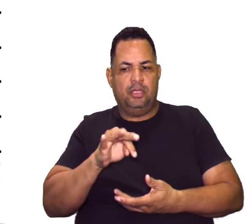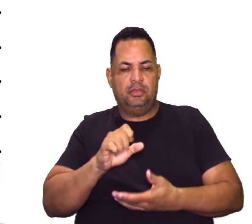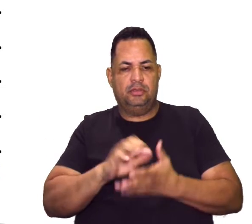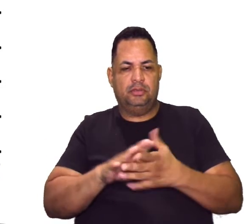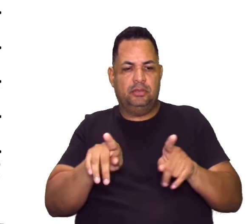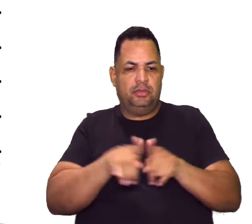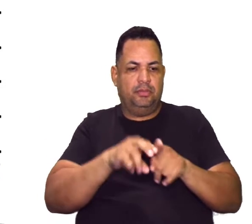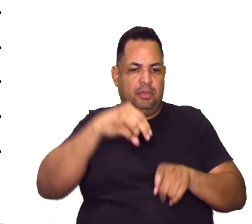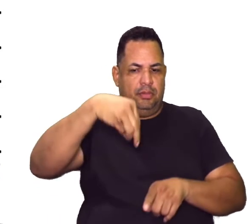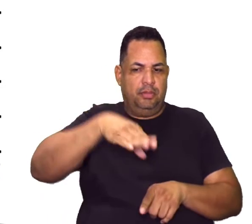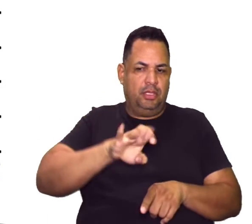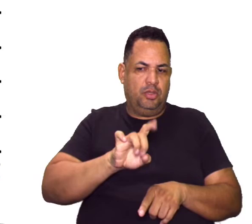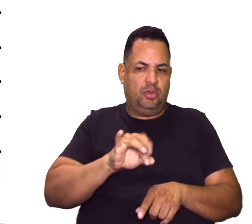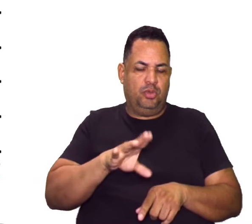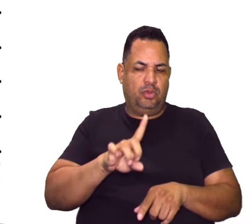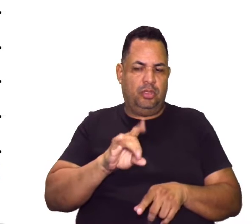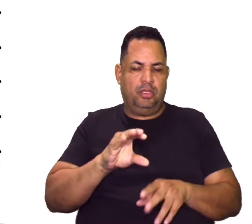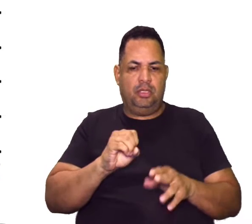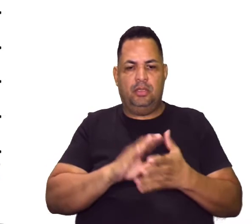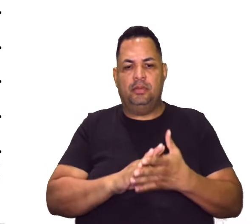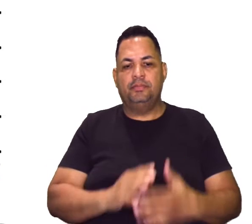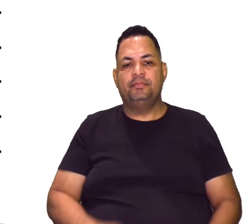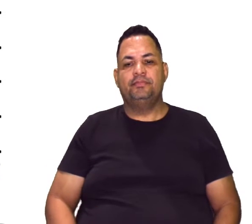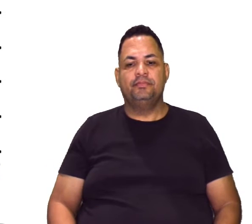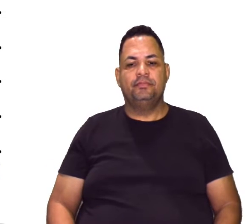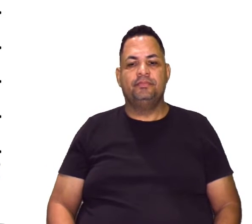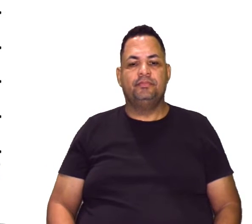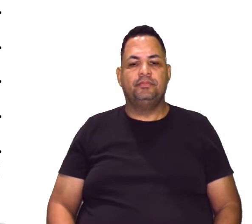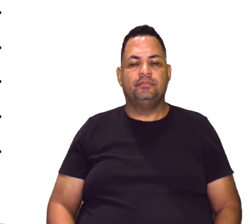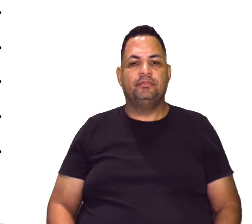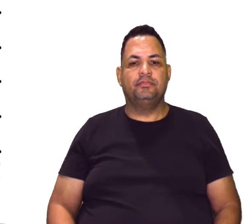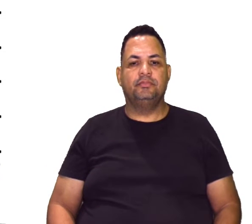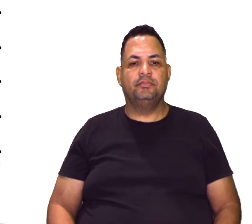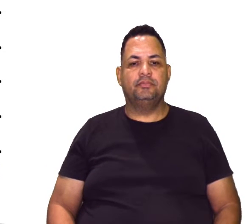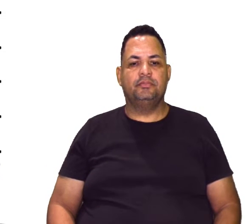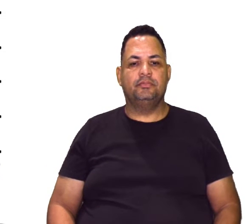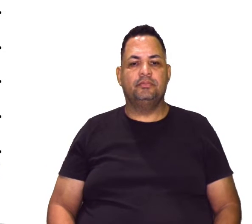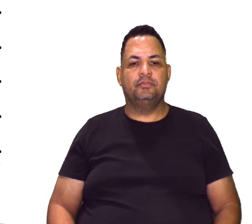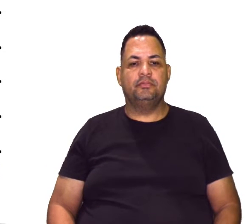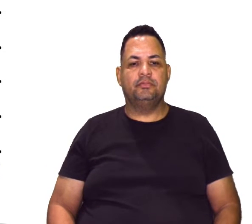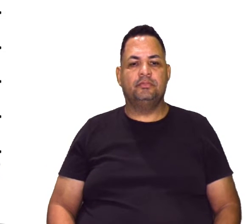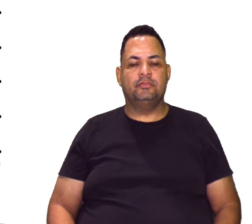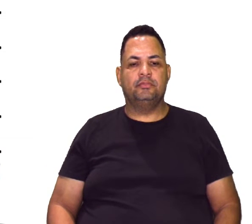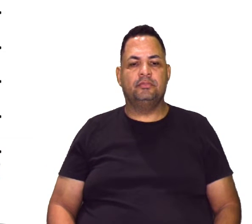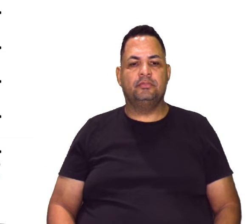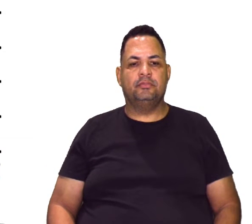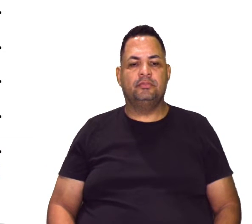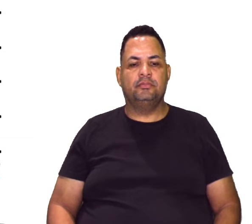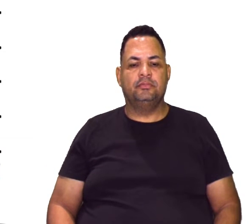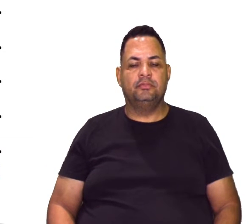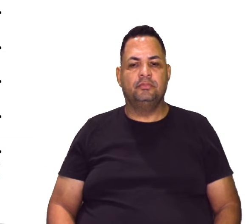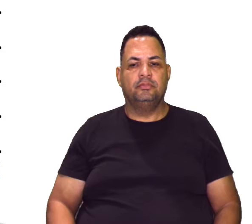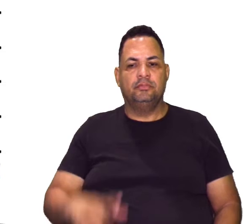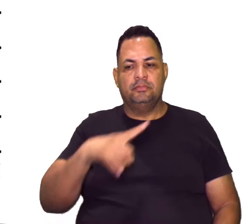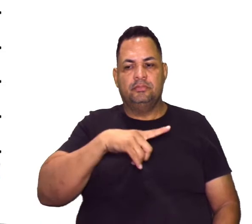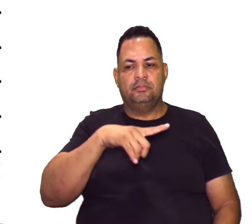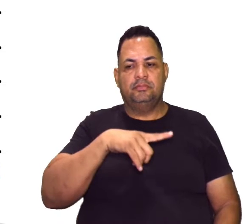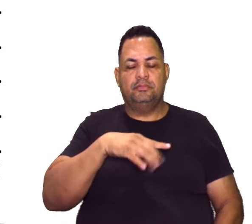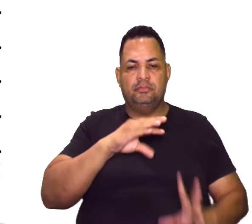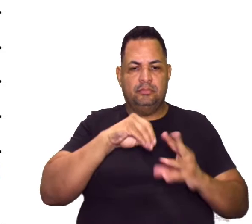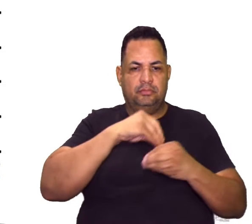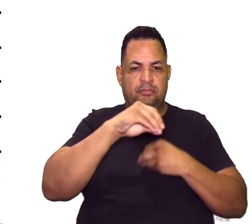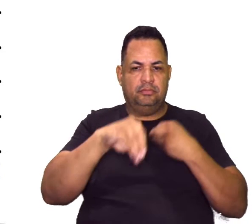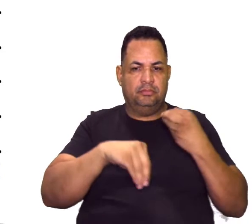referência aos valores de pH, 5,5, 6,5 na produção do alface. E nós temos